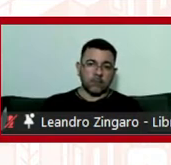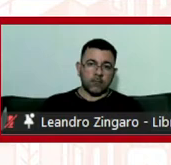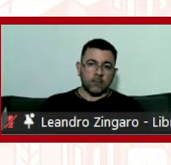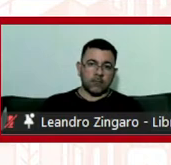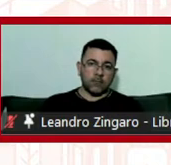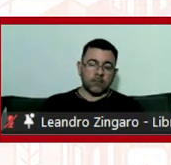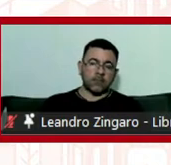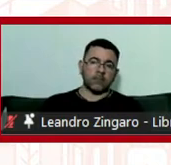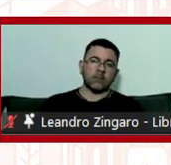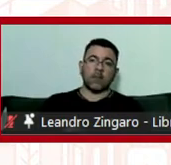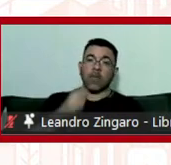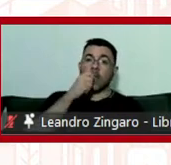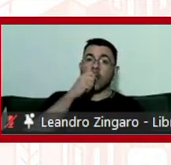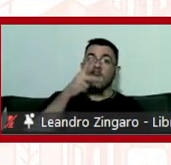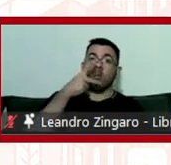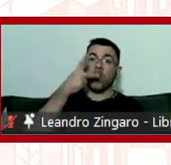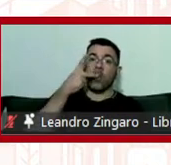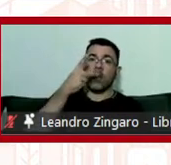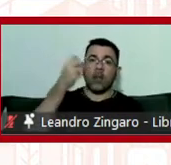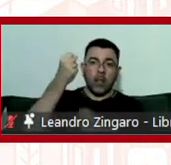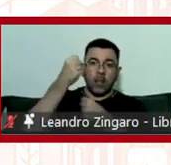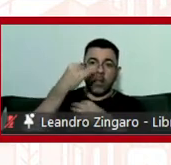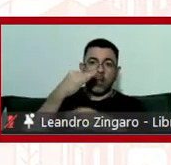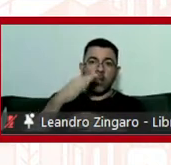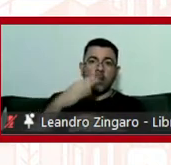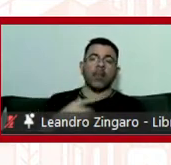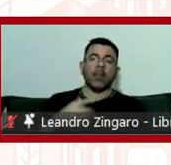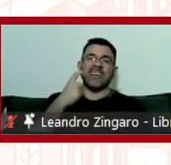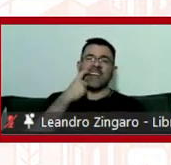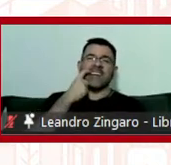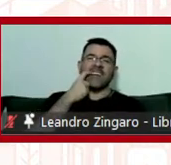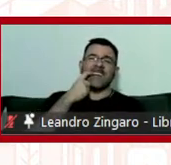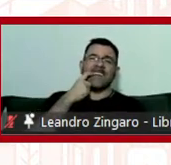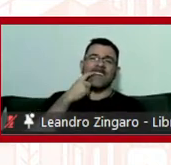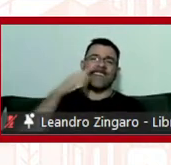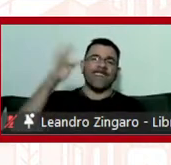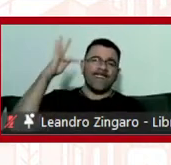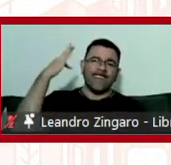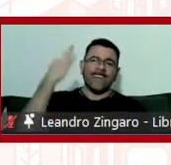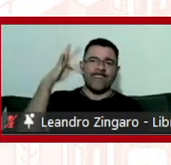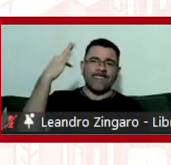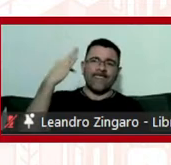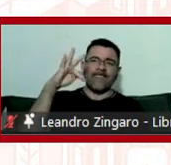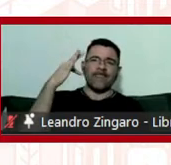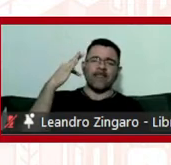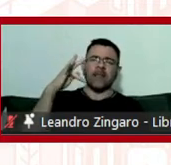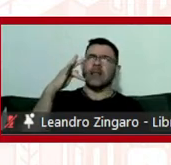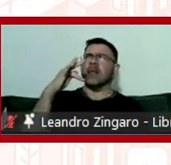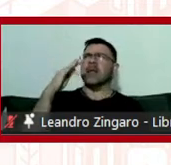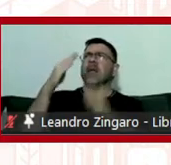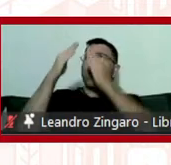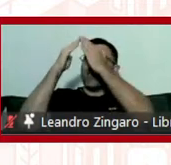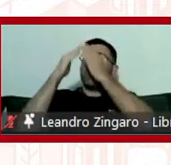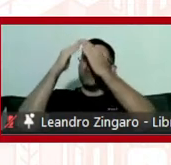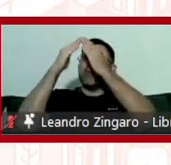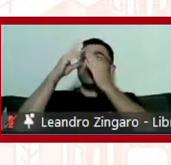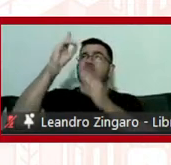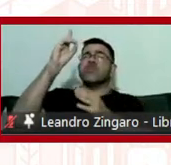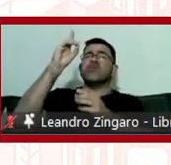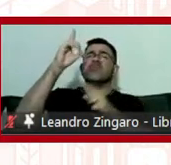Por voz estô com uma dor de dente danada pelo amor de Deus para on é que eu